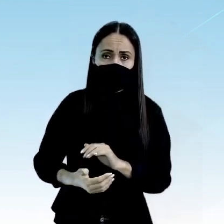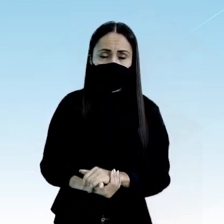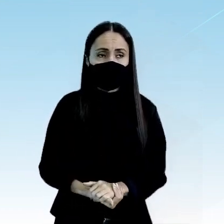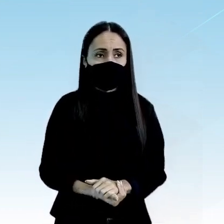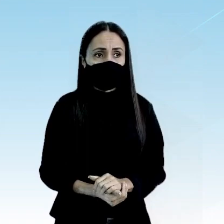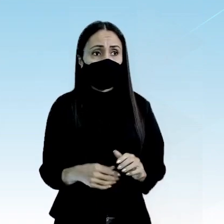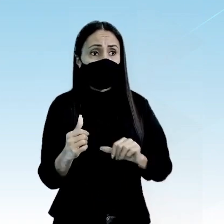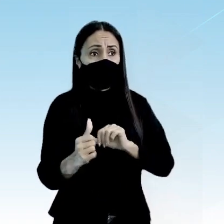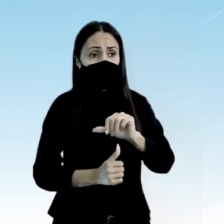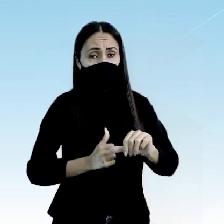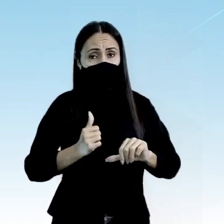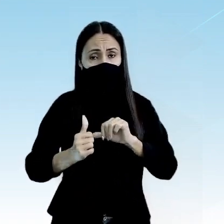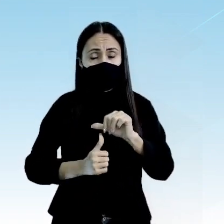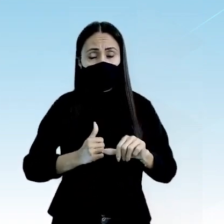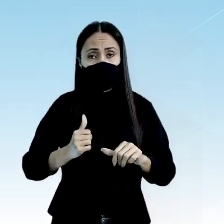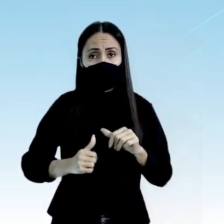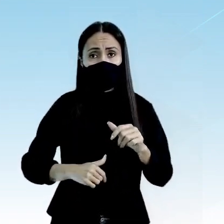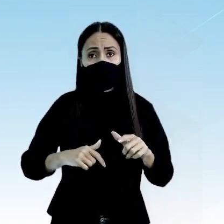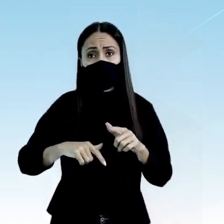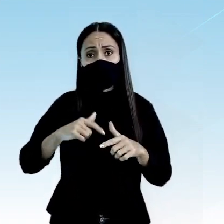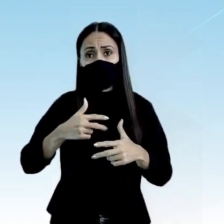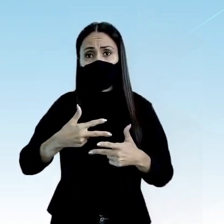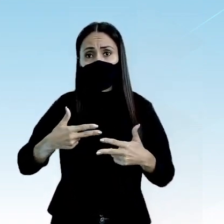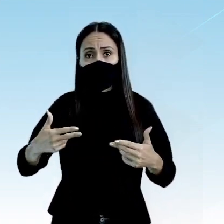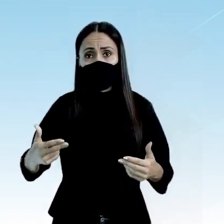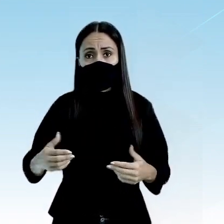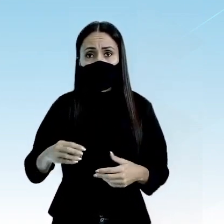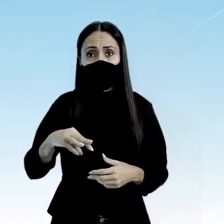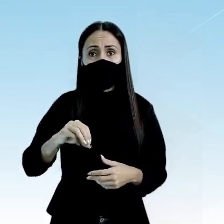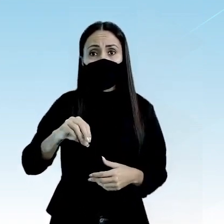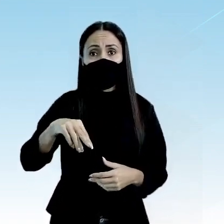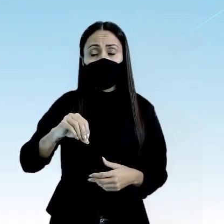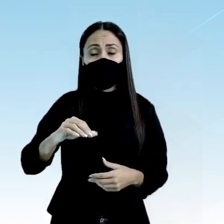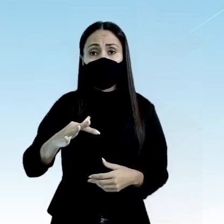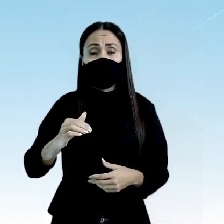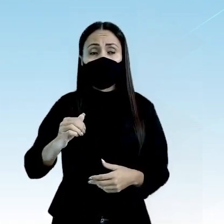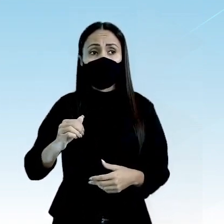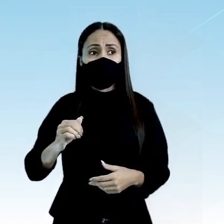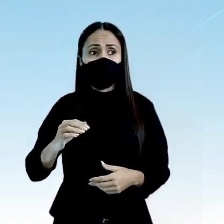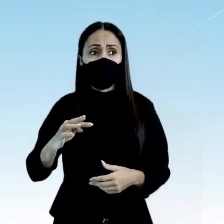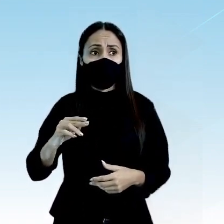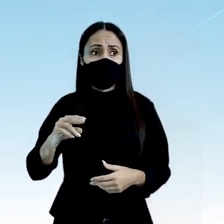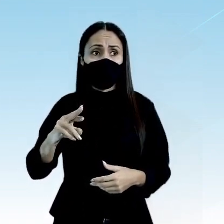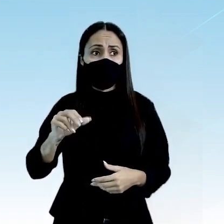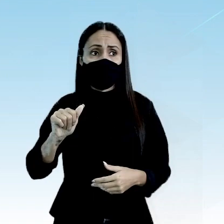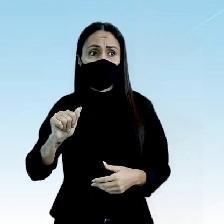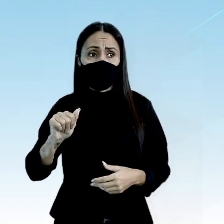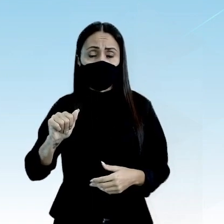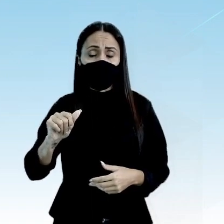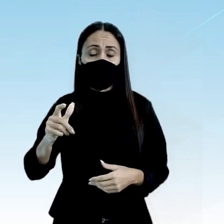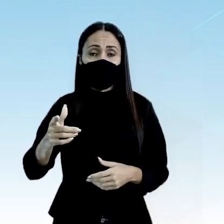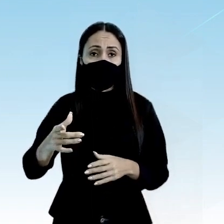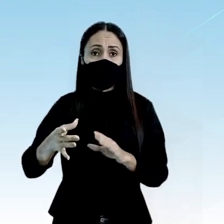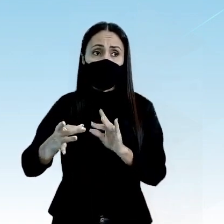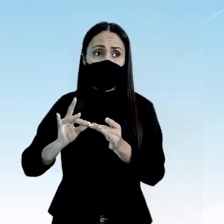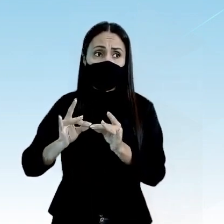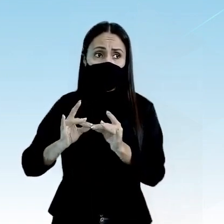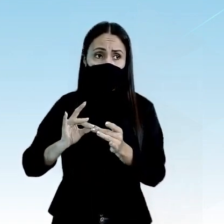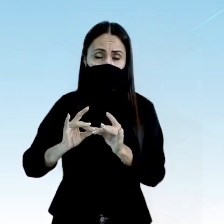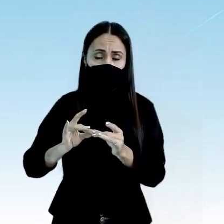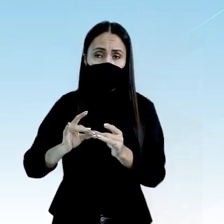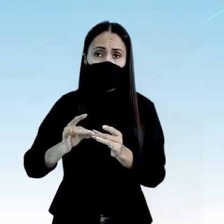de produção é chamada de manufatura. Então, nela, a oficina e as